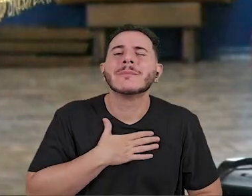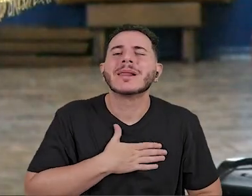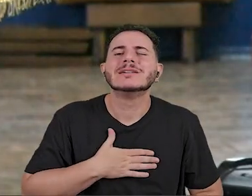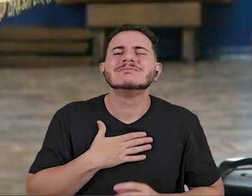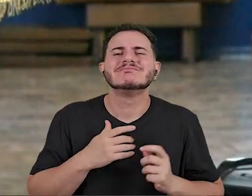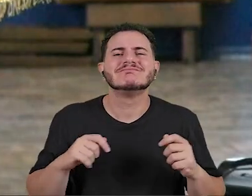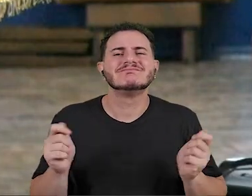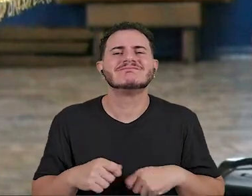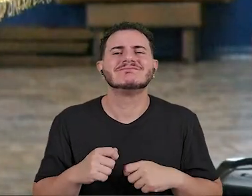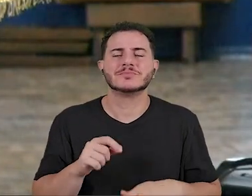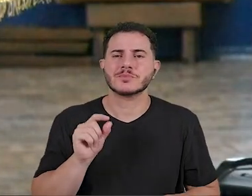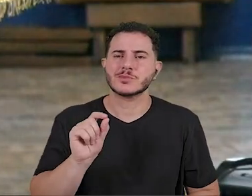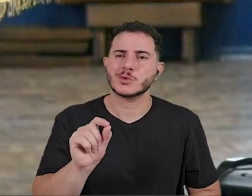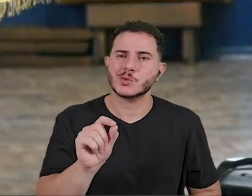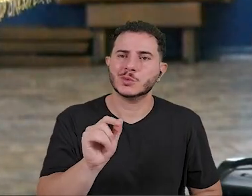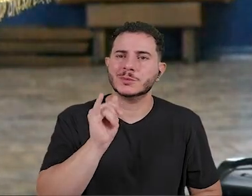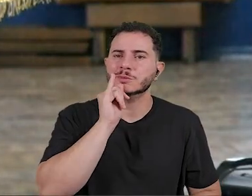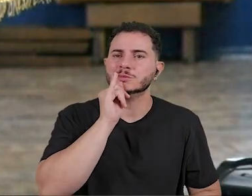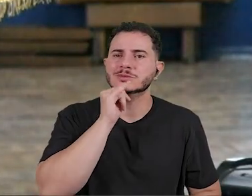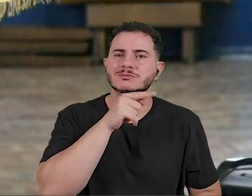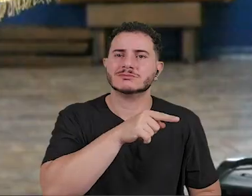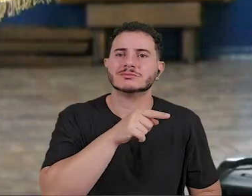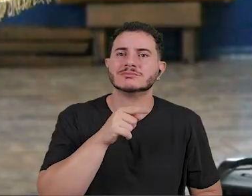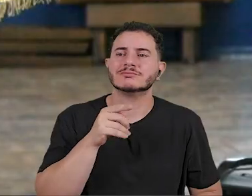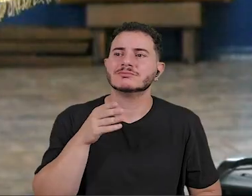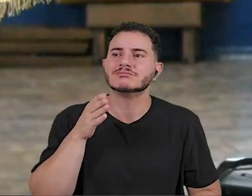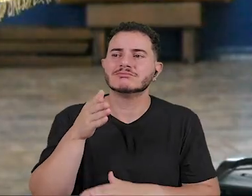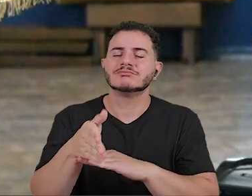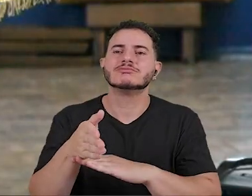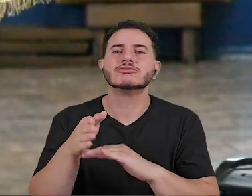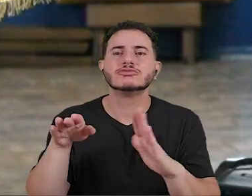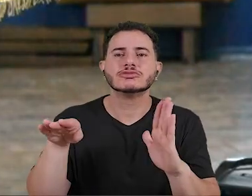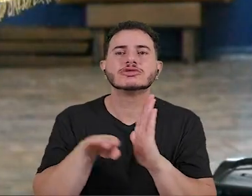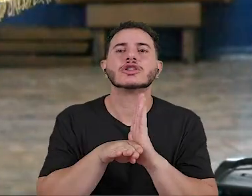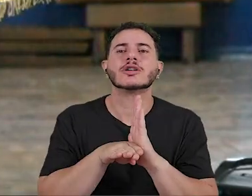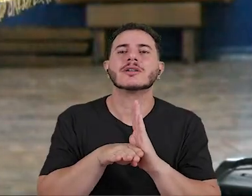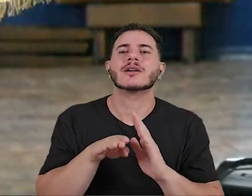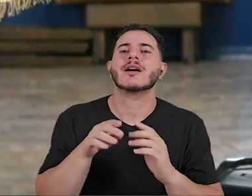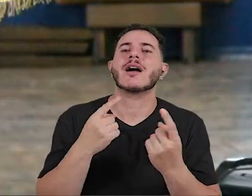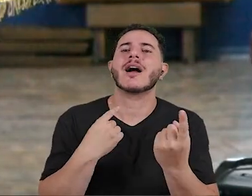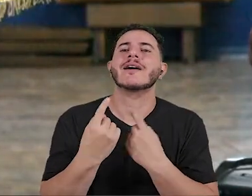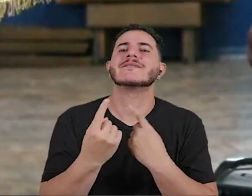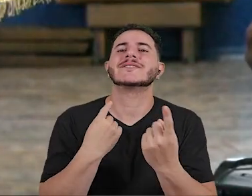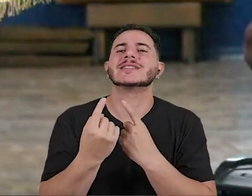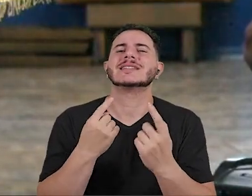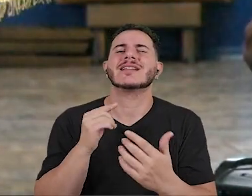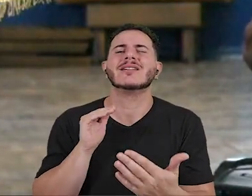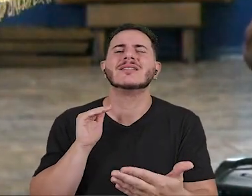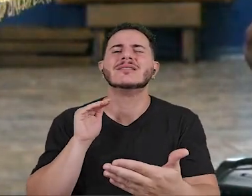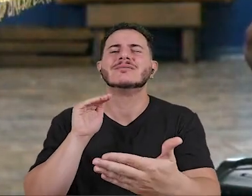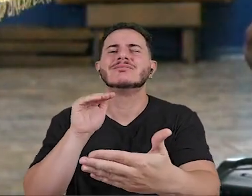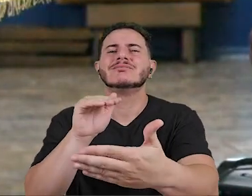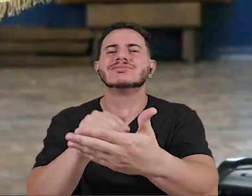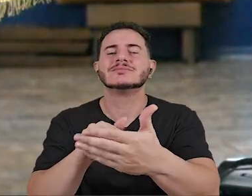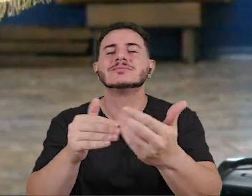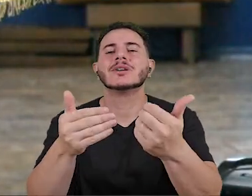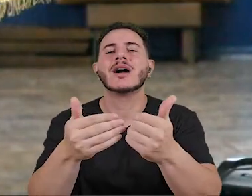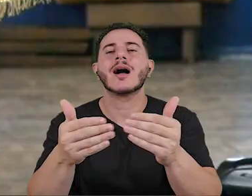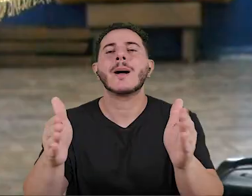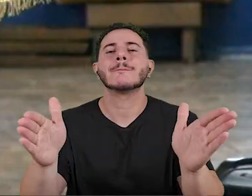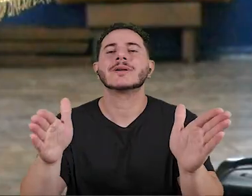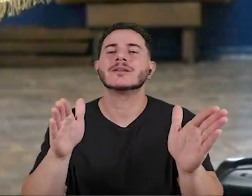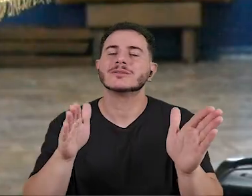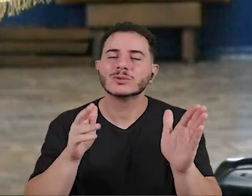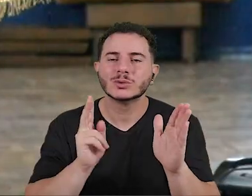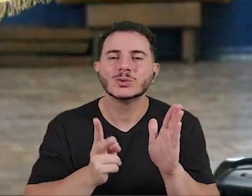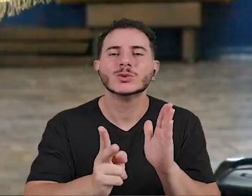avenida e tem aquele locutor e diz: portas abertas para a Nação Raiz de África, e você vê que todo aquele trabalho que nós